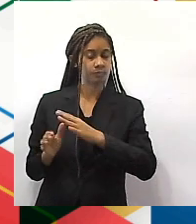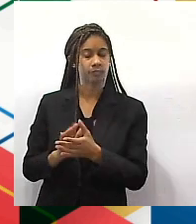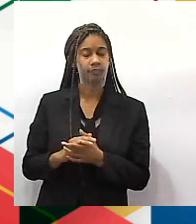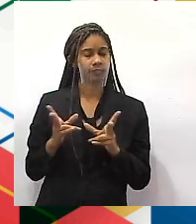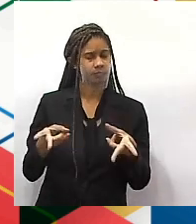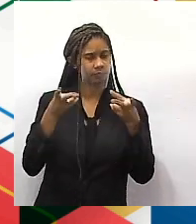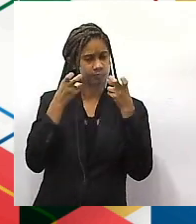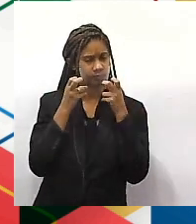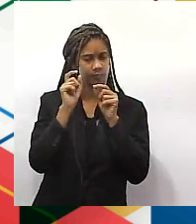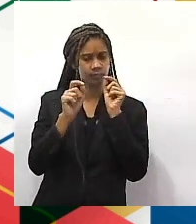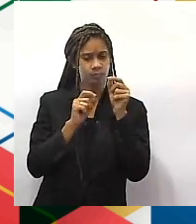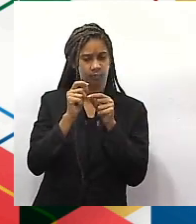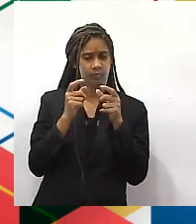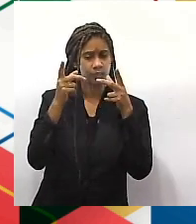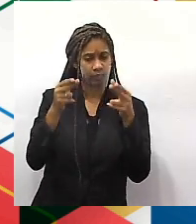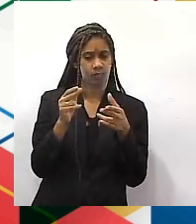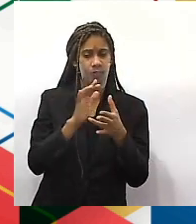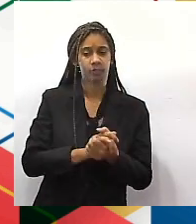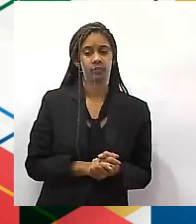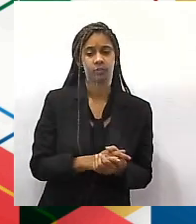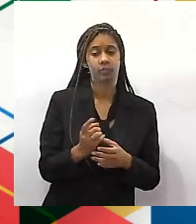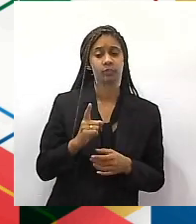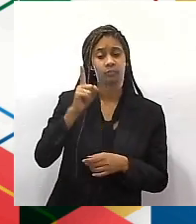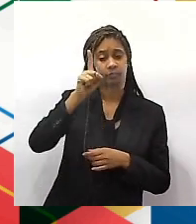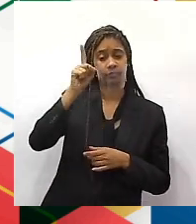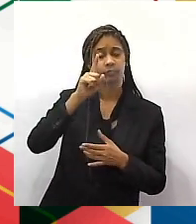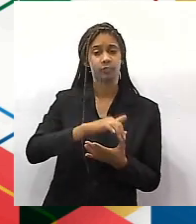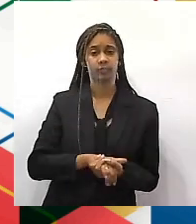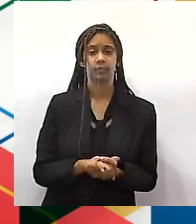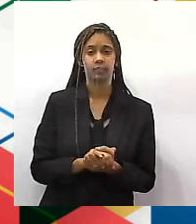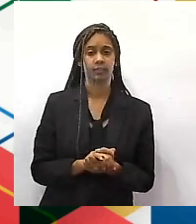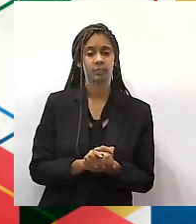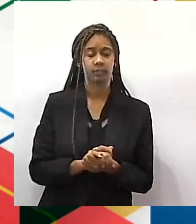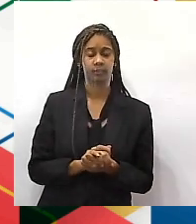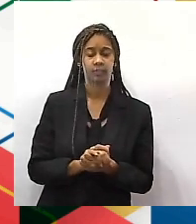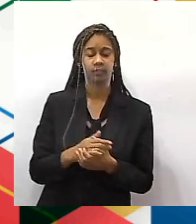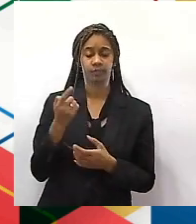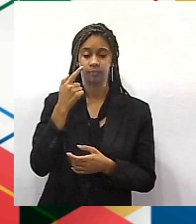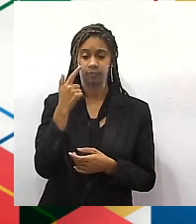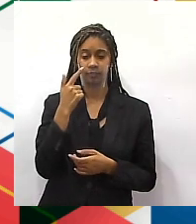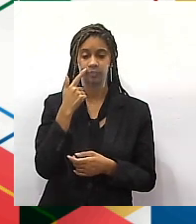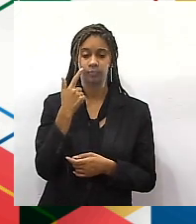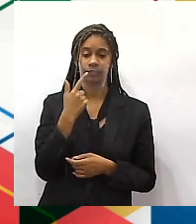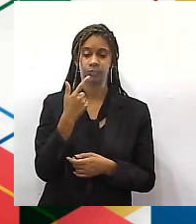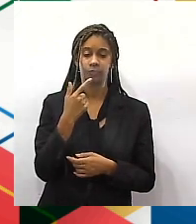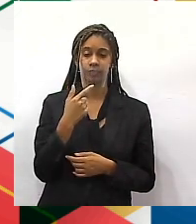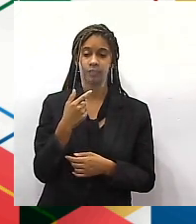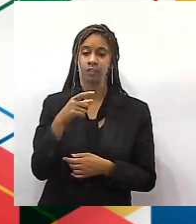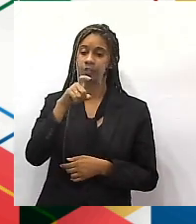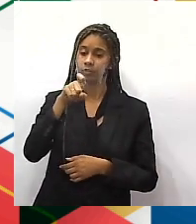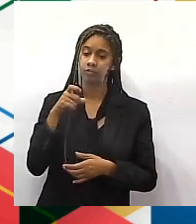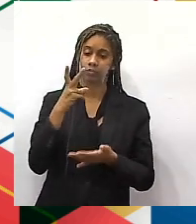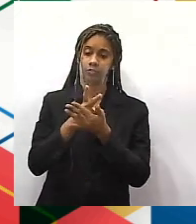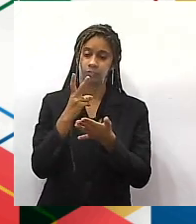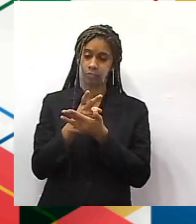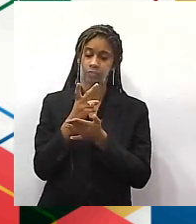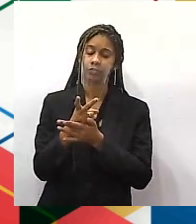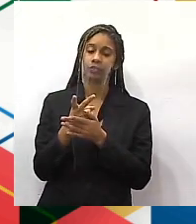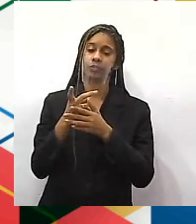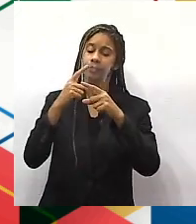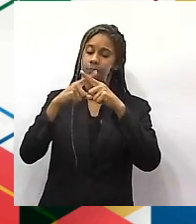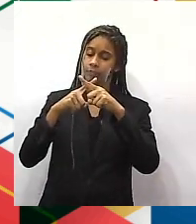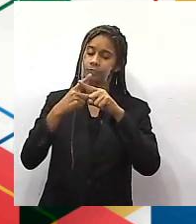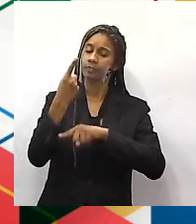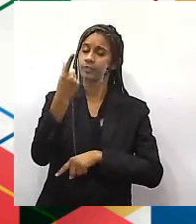Repara que deu a mesma coisa que esse aqui de cima. Note que o 16 que estava multiplicando o x, ele também multiplica o x